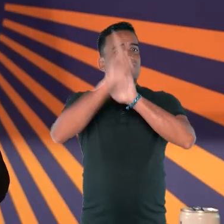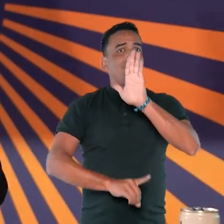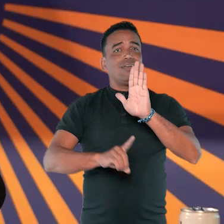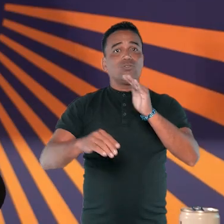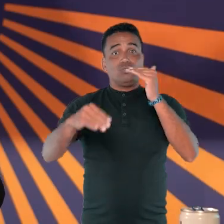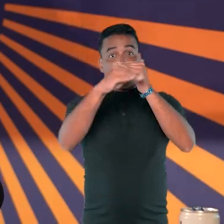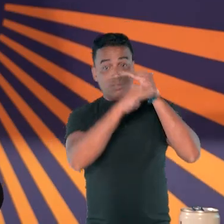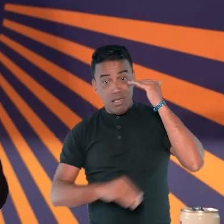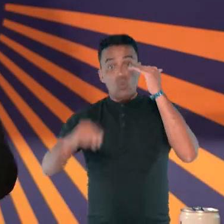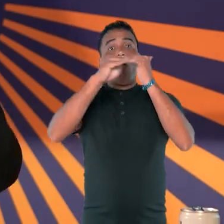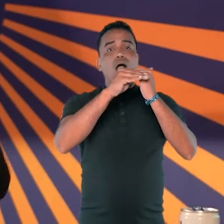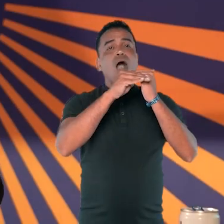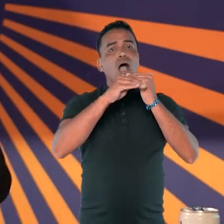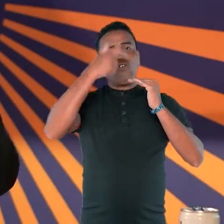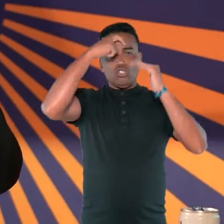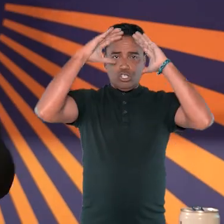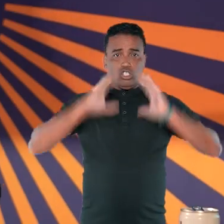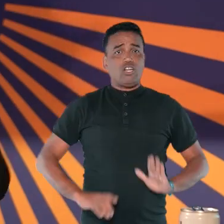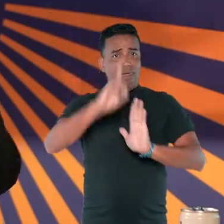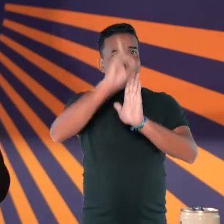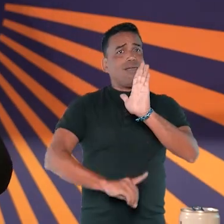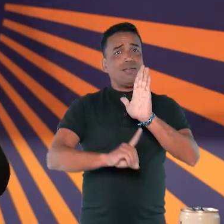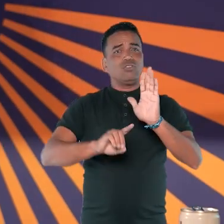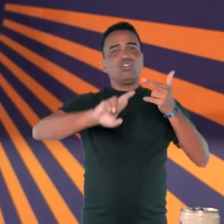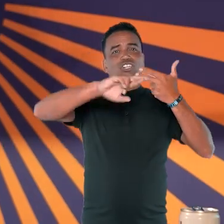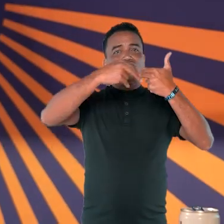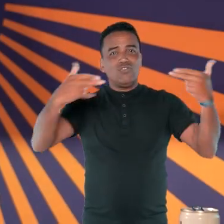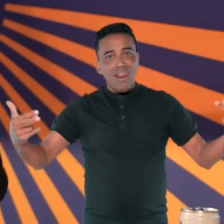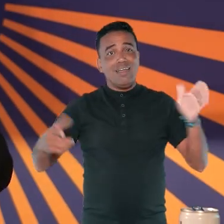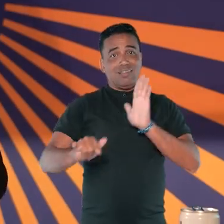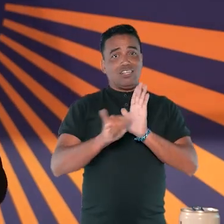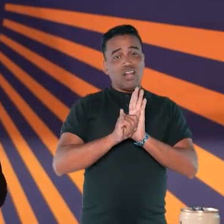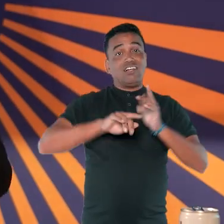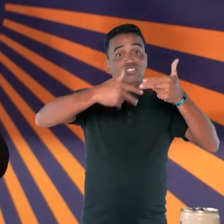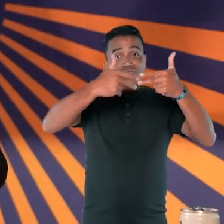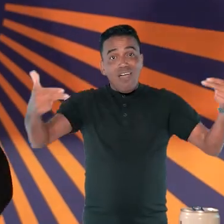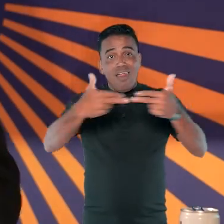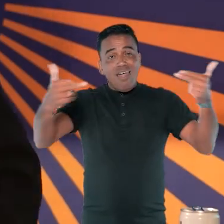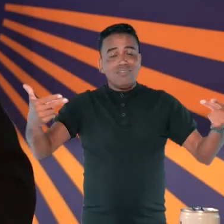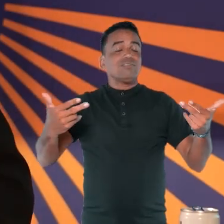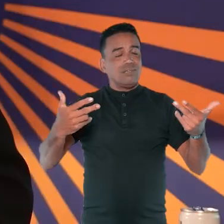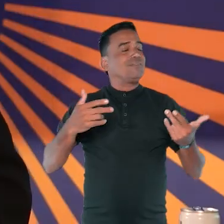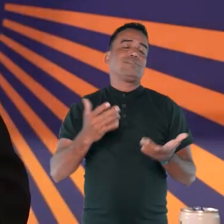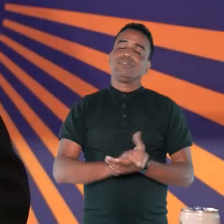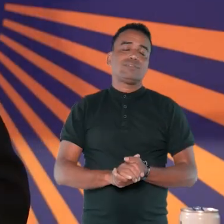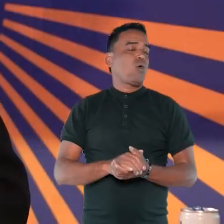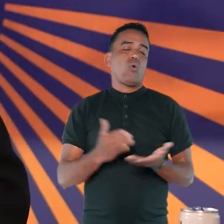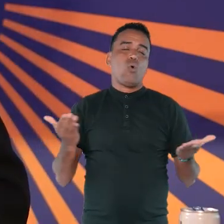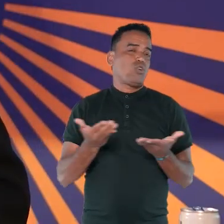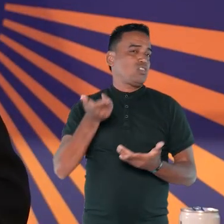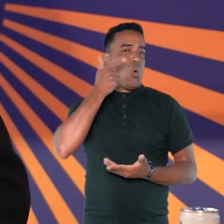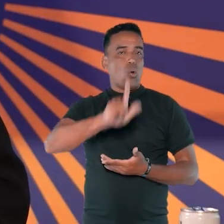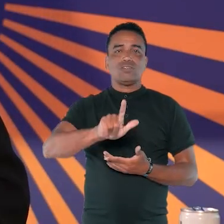nossa dignidade e sermos únicos e diferentes em nossa identidade. E isto nós não chegamos ainda a um ponto